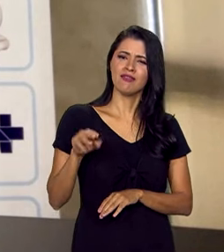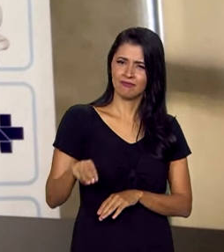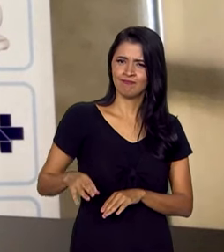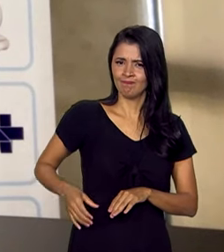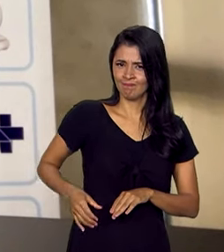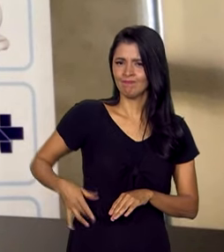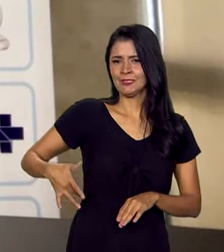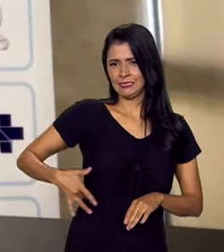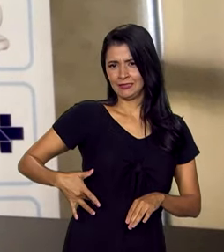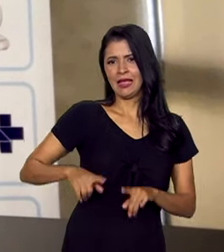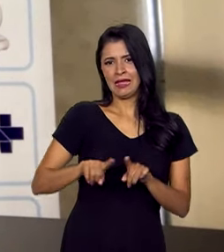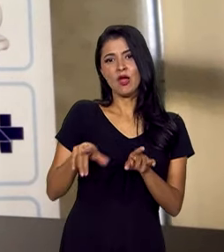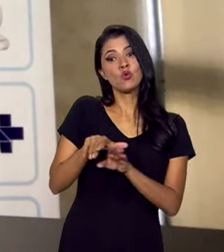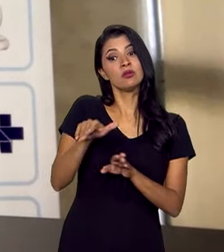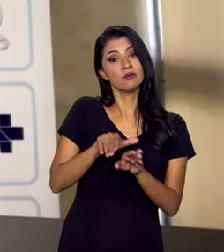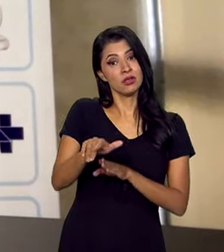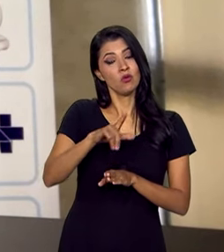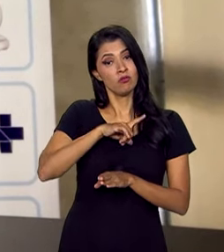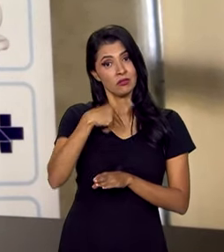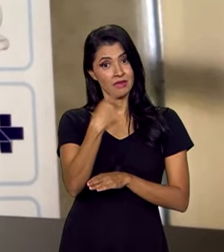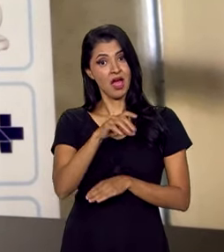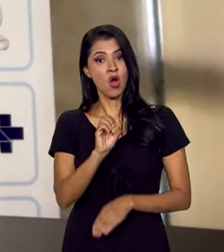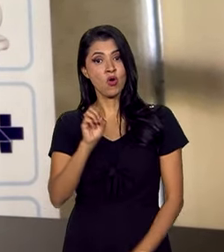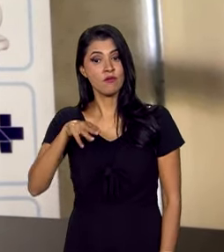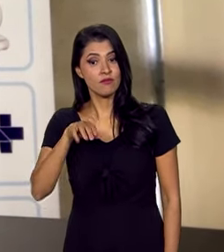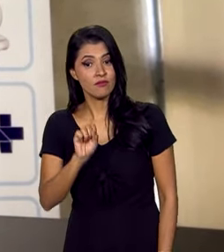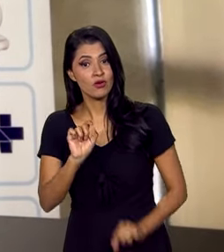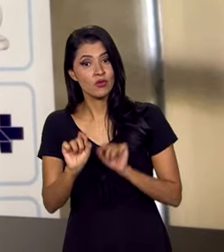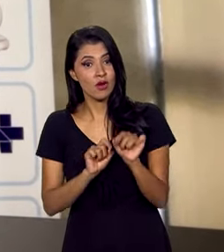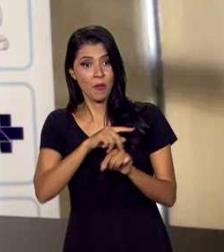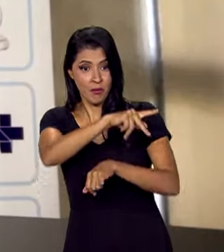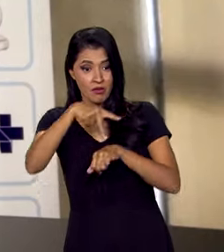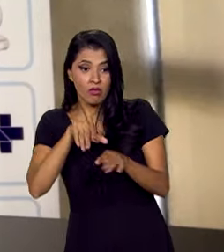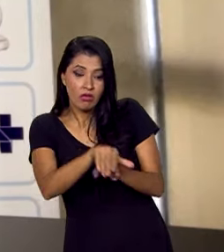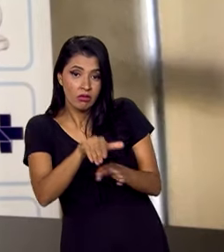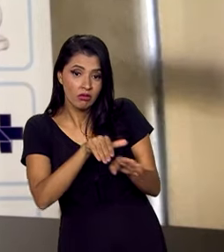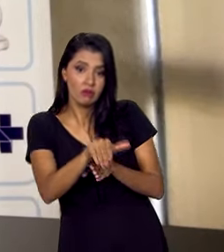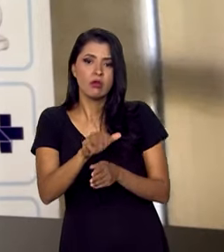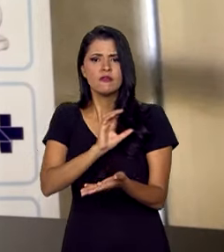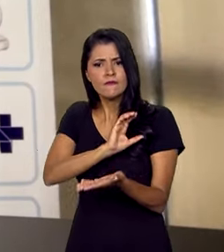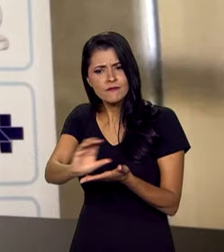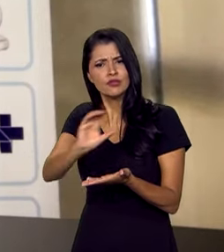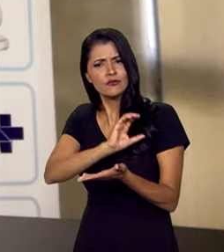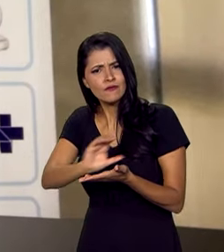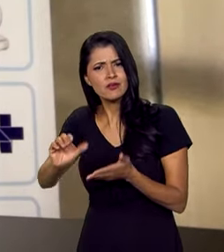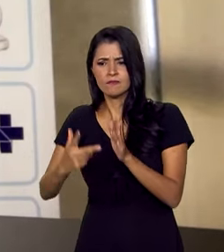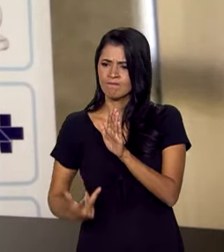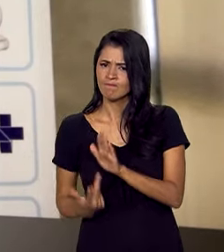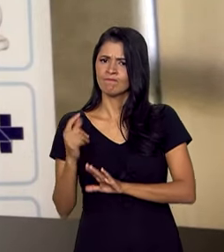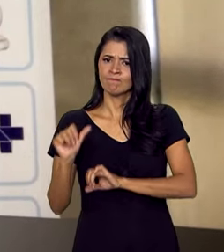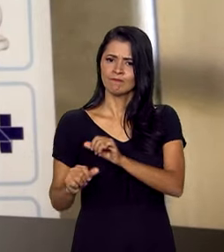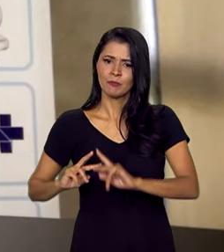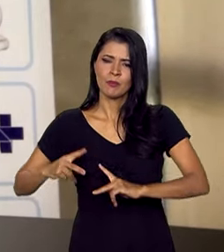Inclusive, a orientação da Organização Mundial de Saúde para os países é que se invista mais em transplante do que em